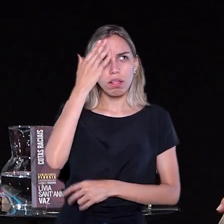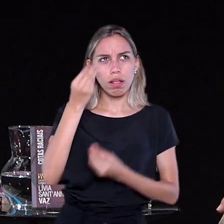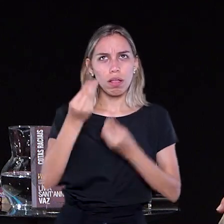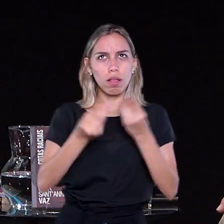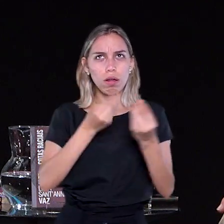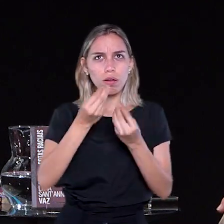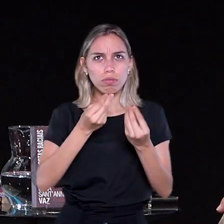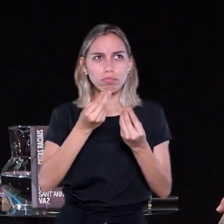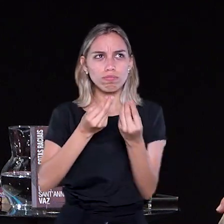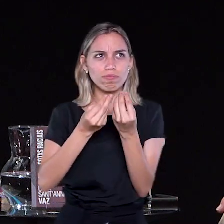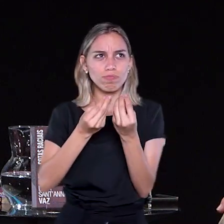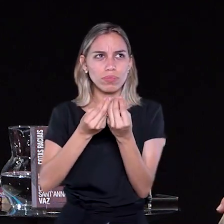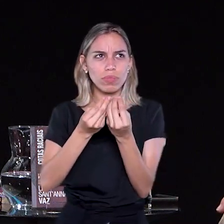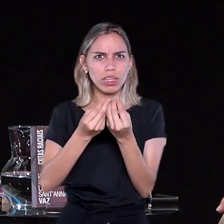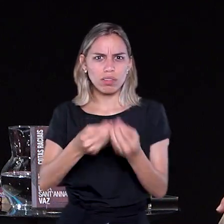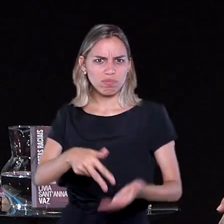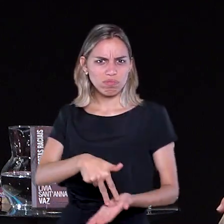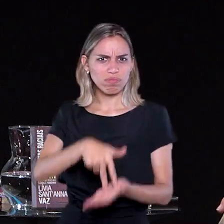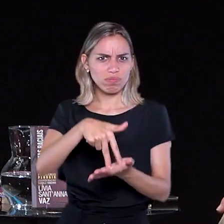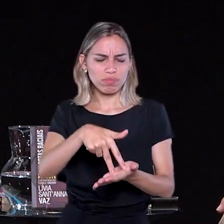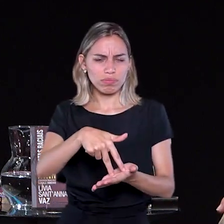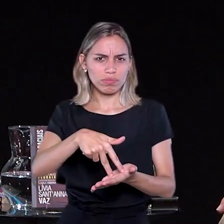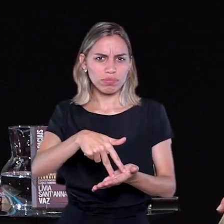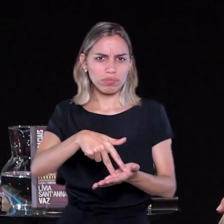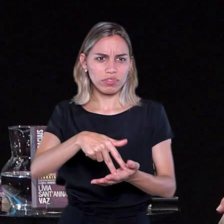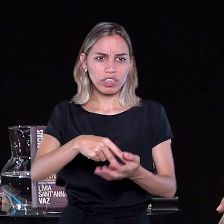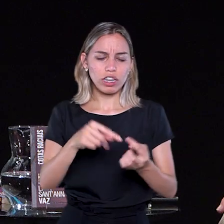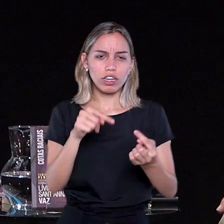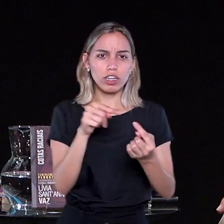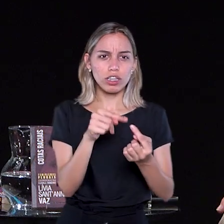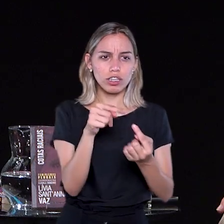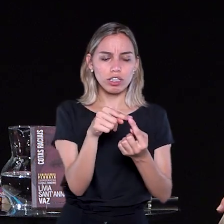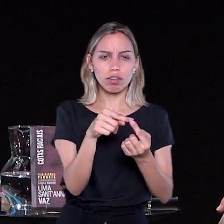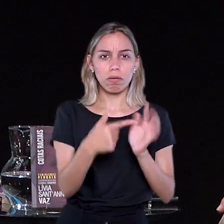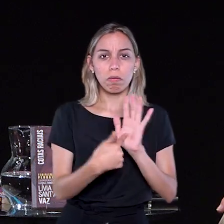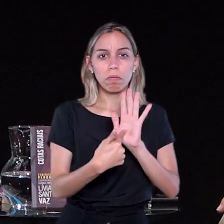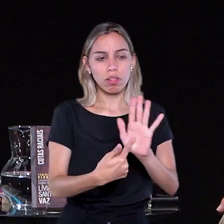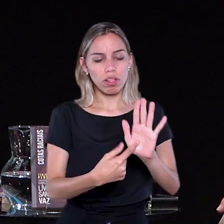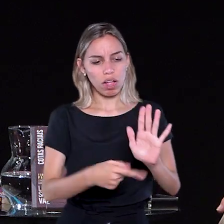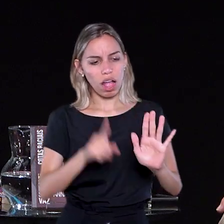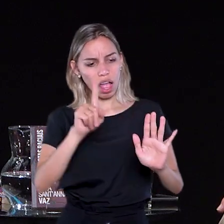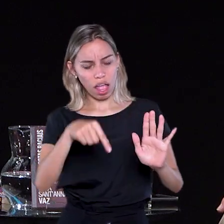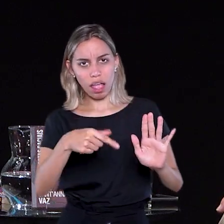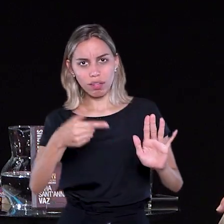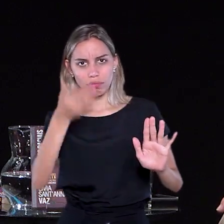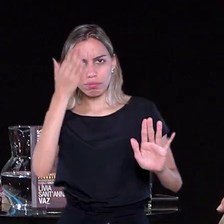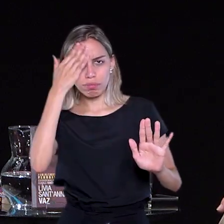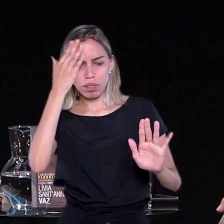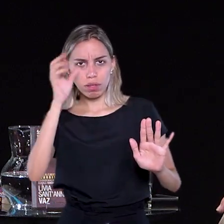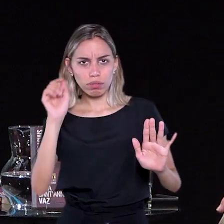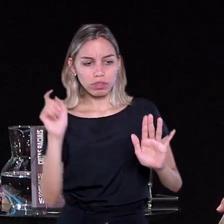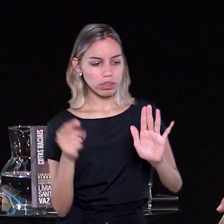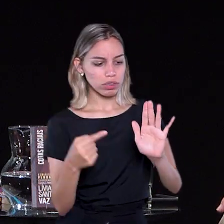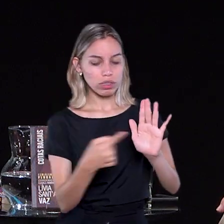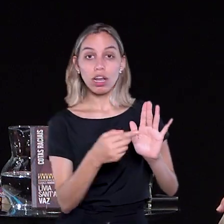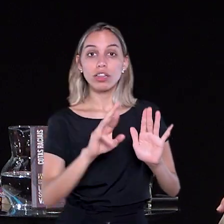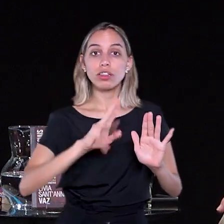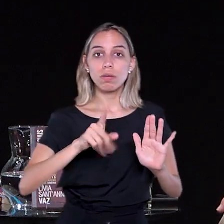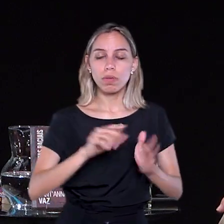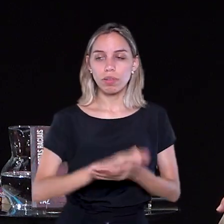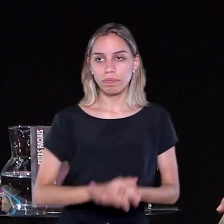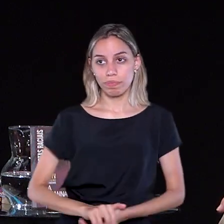dominante, inclusive como no papel de validar o que é e o que não é conhecimento. Só que Sueli Carneiro vai dizer,